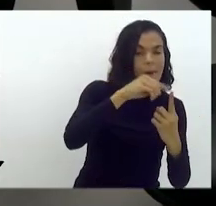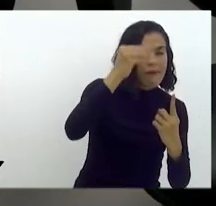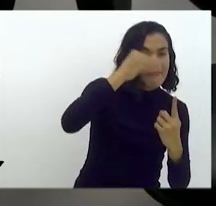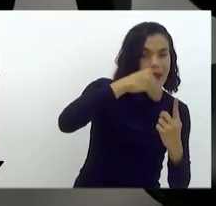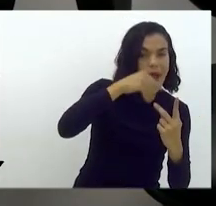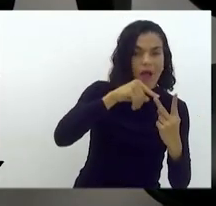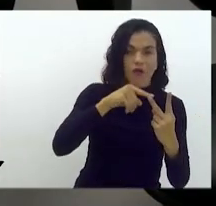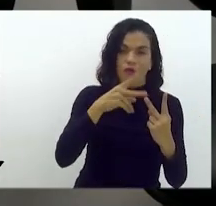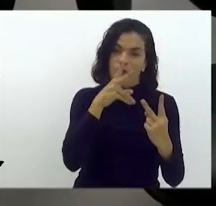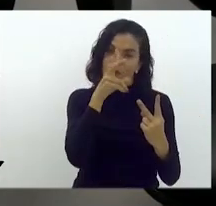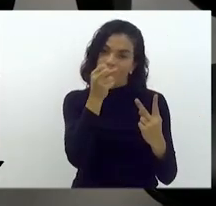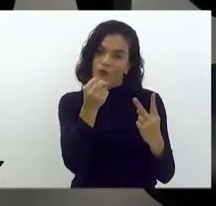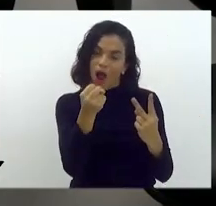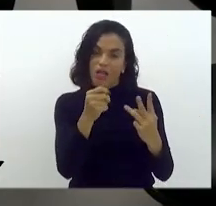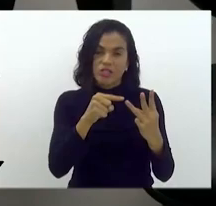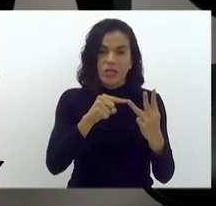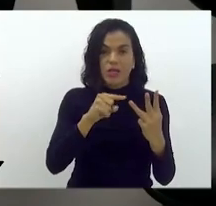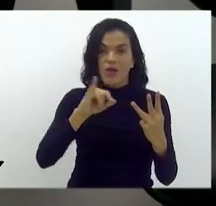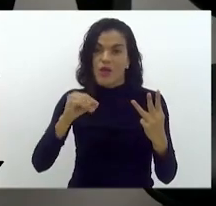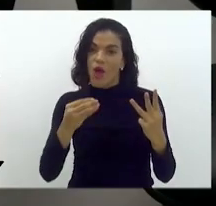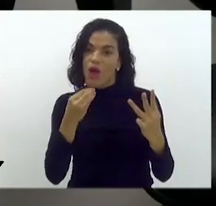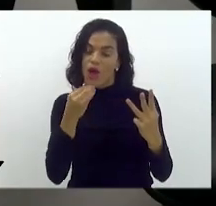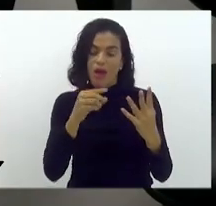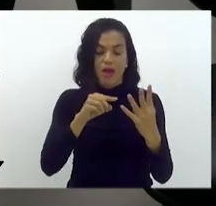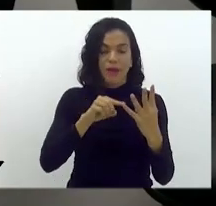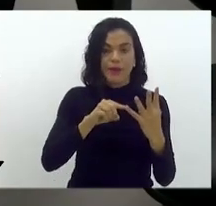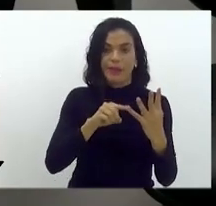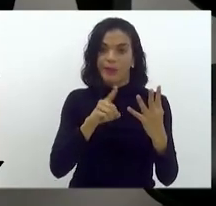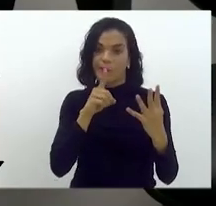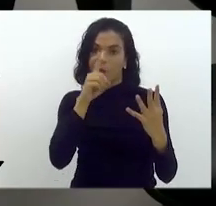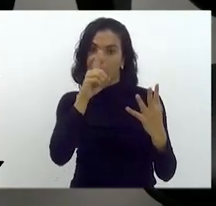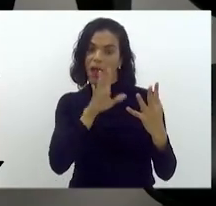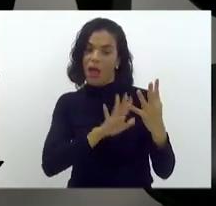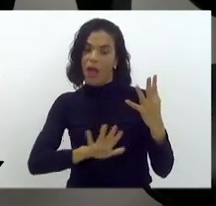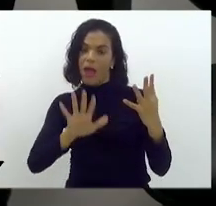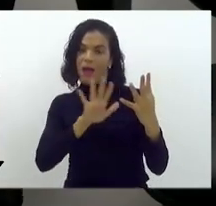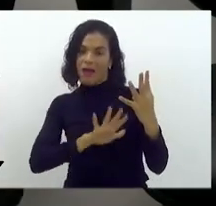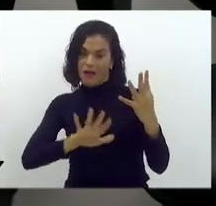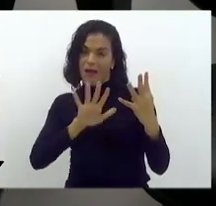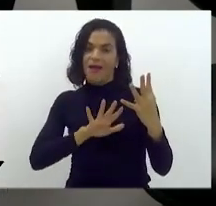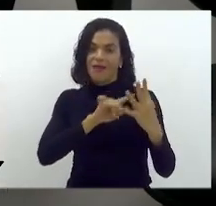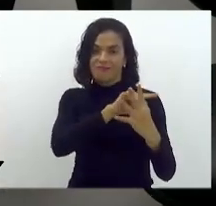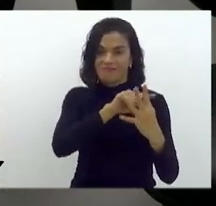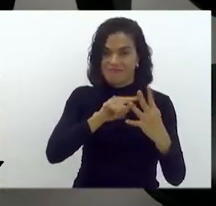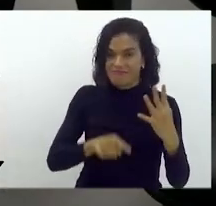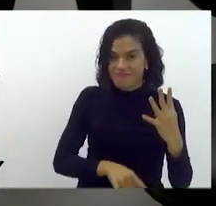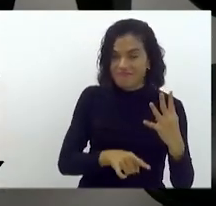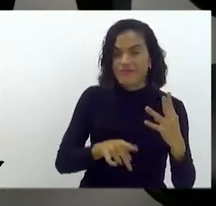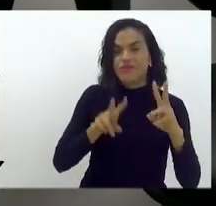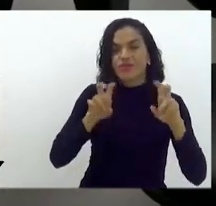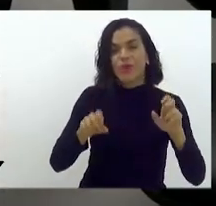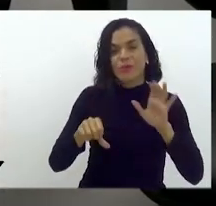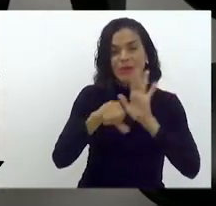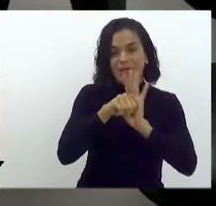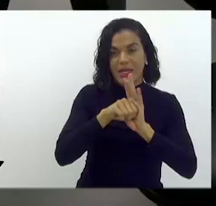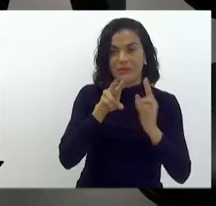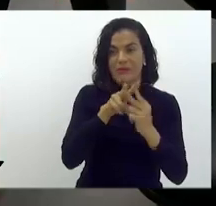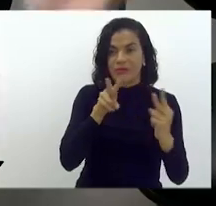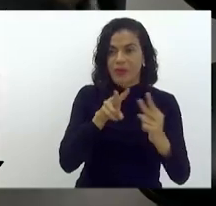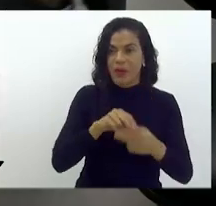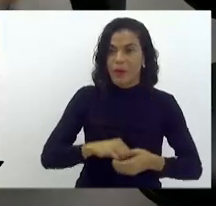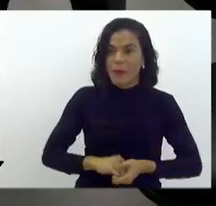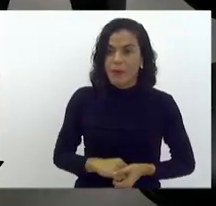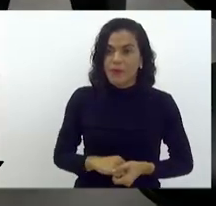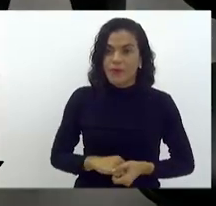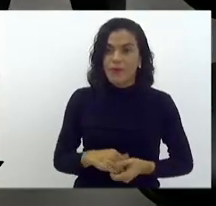nossas pontos fortes as nossas oportunidades as ameaças que a gente no Instituto enfrenta frente aos crime cibernéticos o